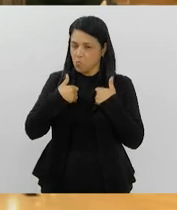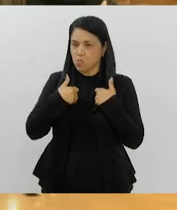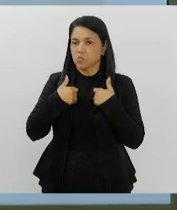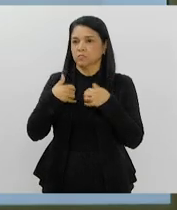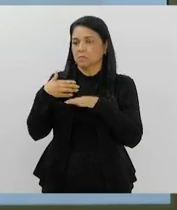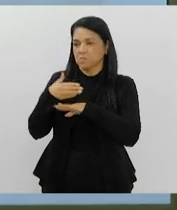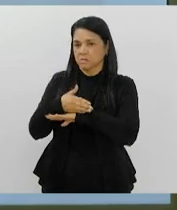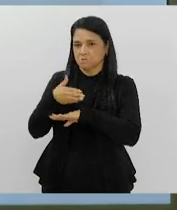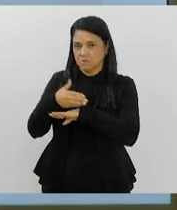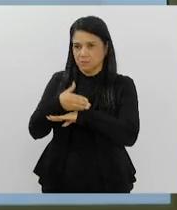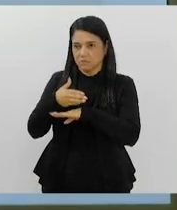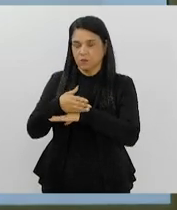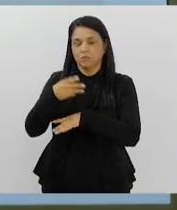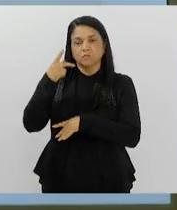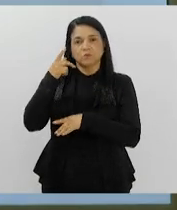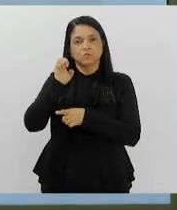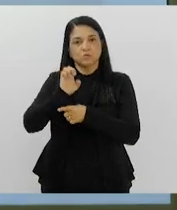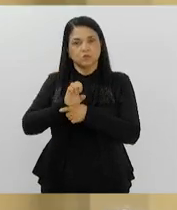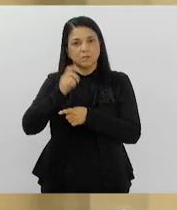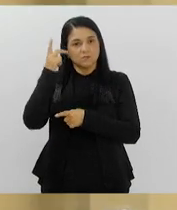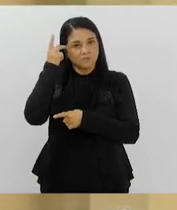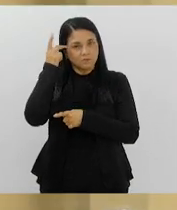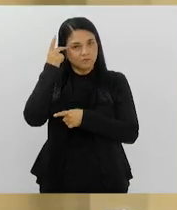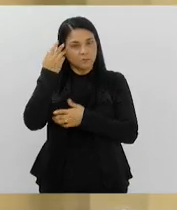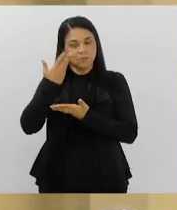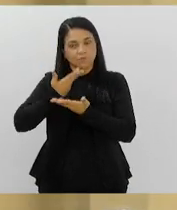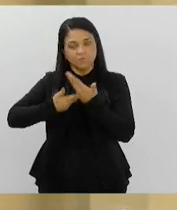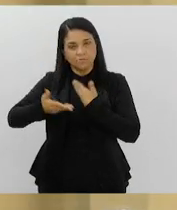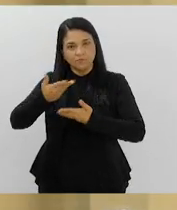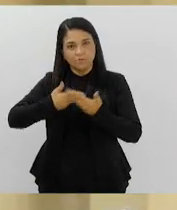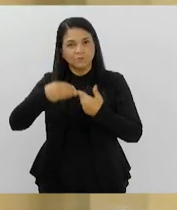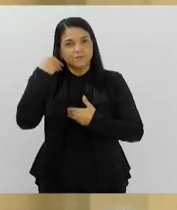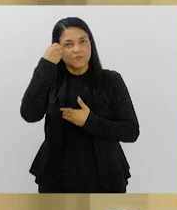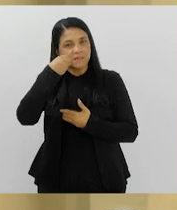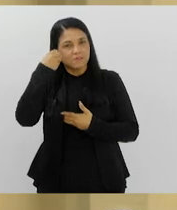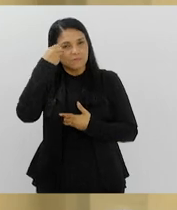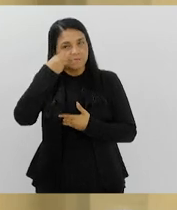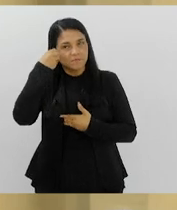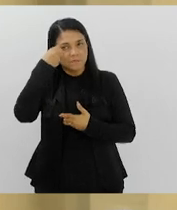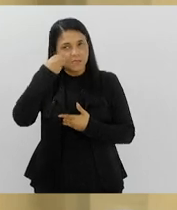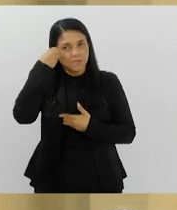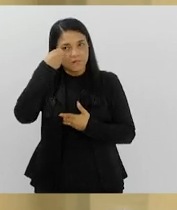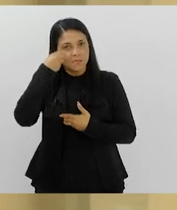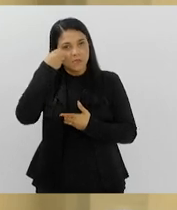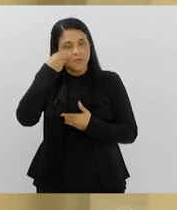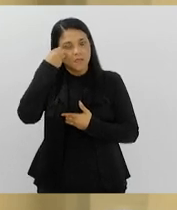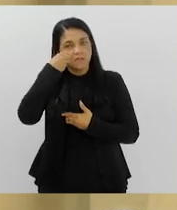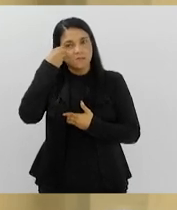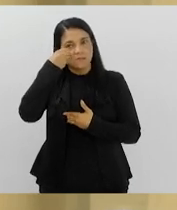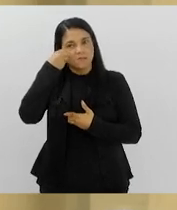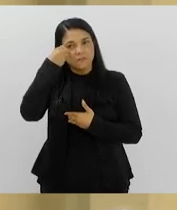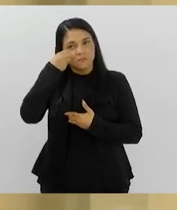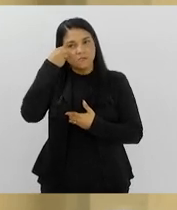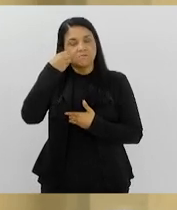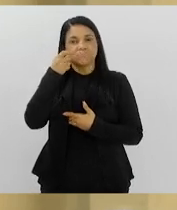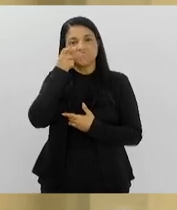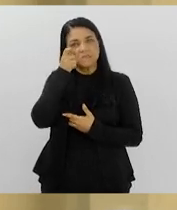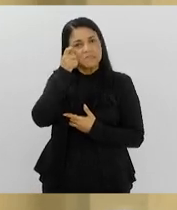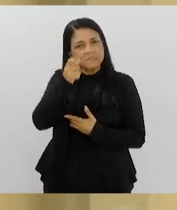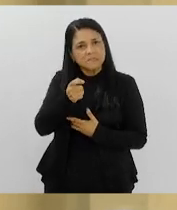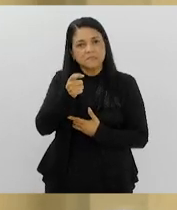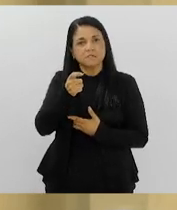ter o Estado de São Paulo conosco, compartilhando experiências tão profícuas, tão interessantes, que